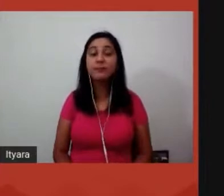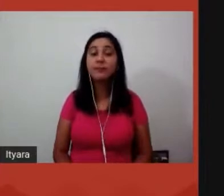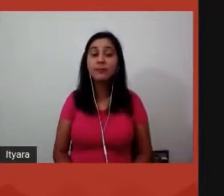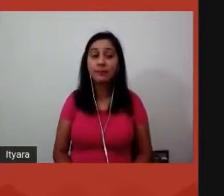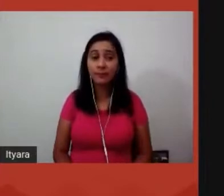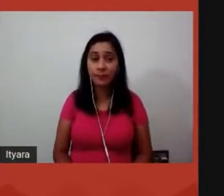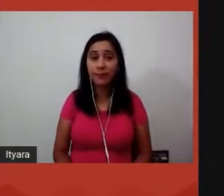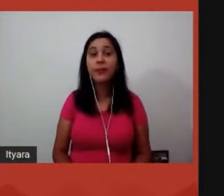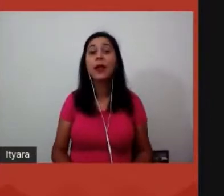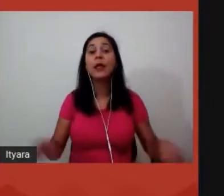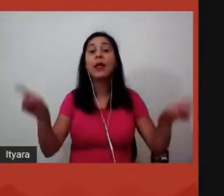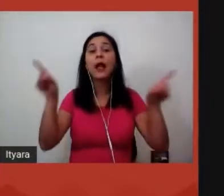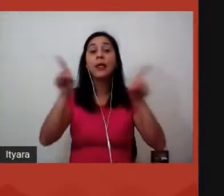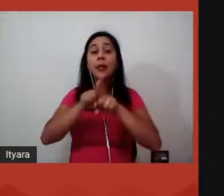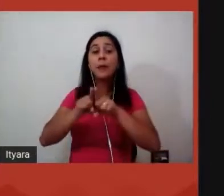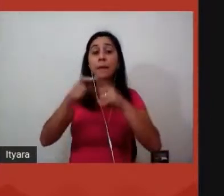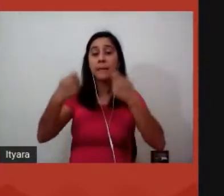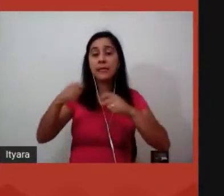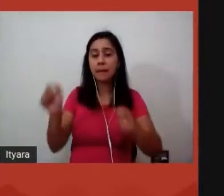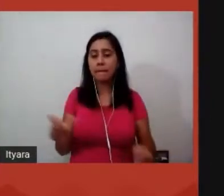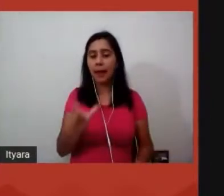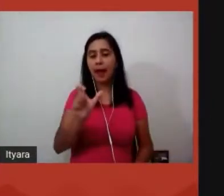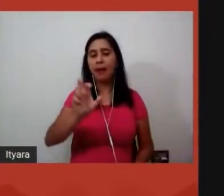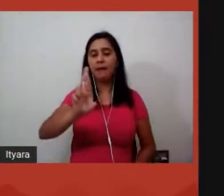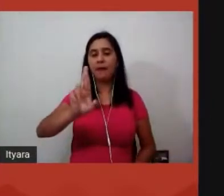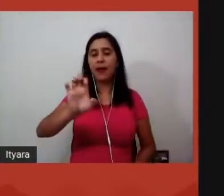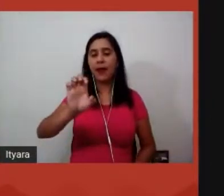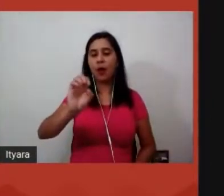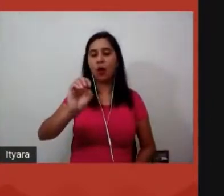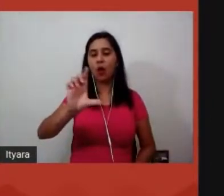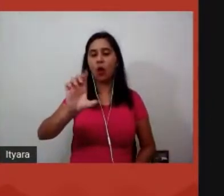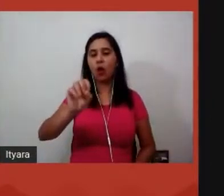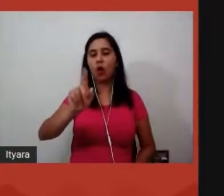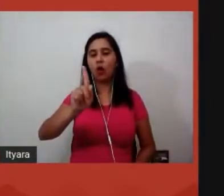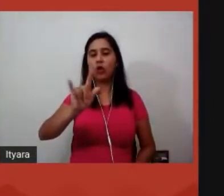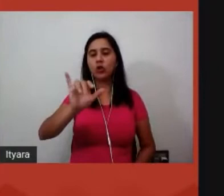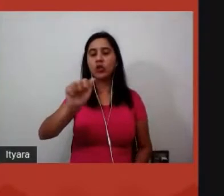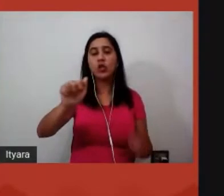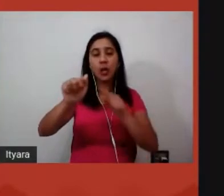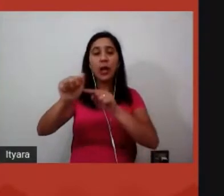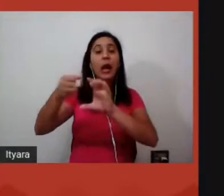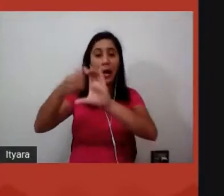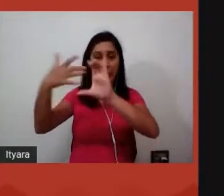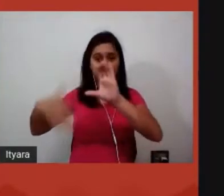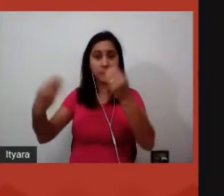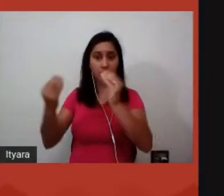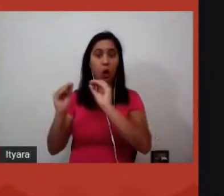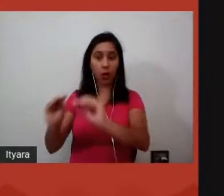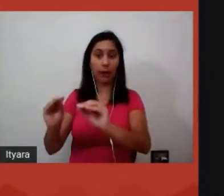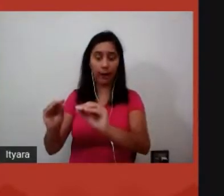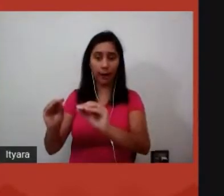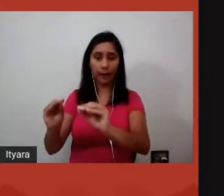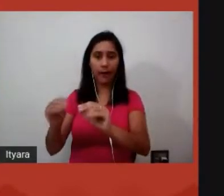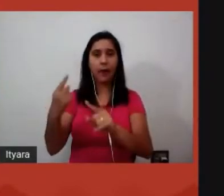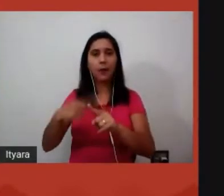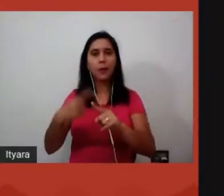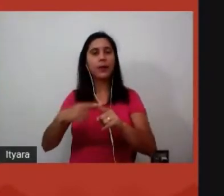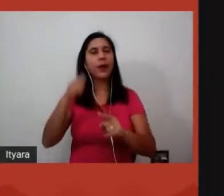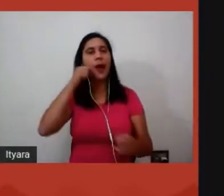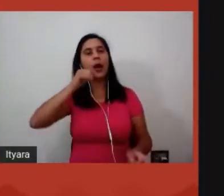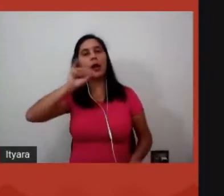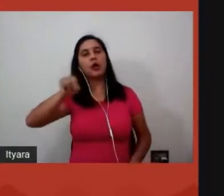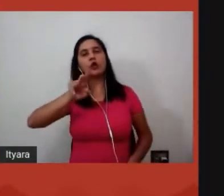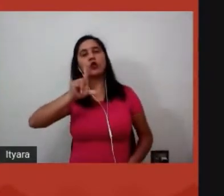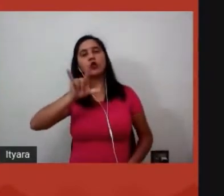Caracterizar a reologia também, porque a Juliana colocou aqui uma hipótese, né, que na verdade acho que é mais uma pergunta, que é a relação